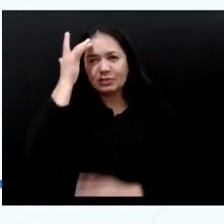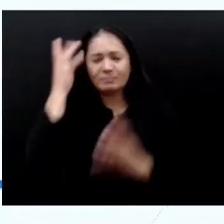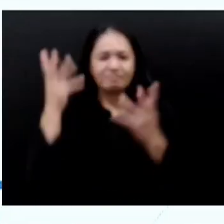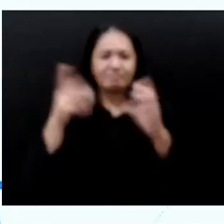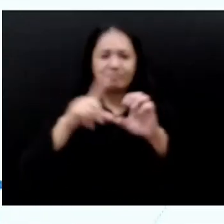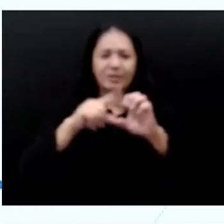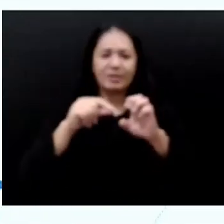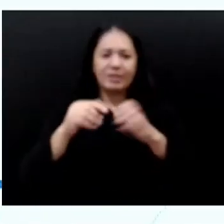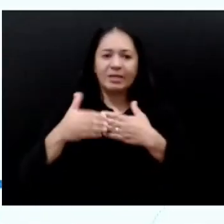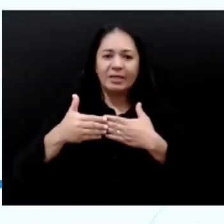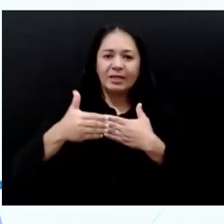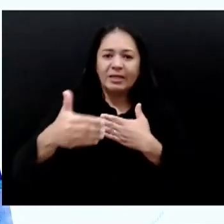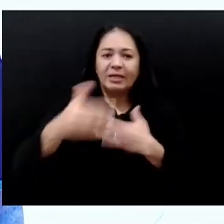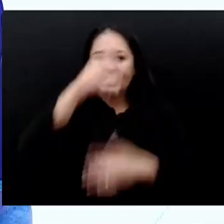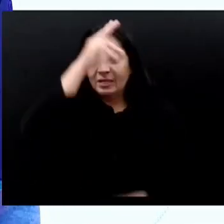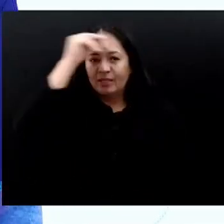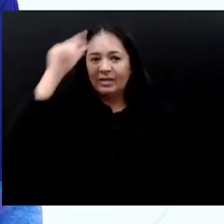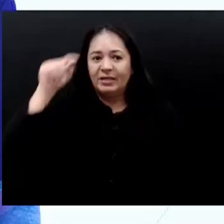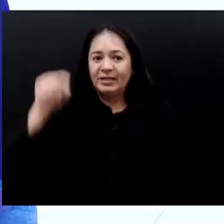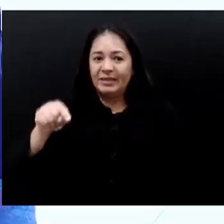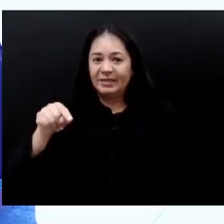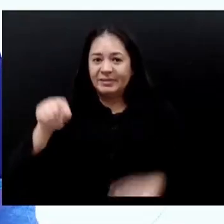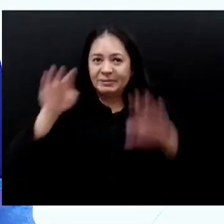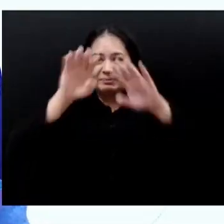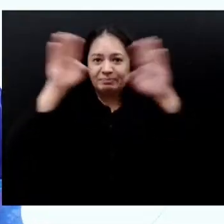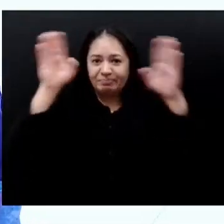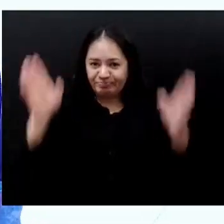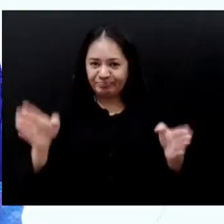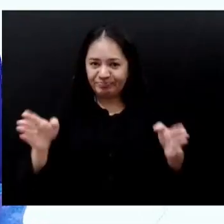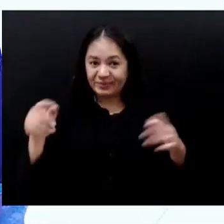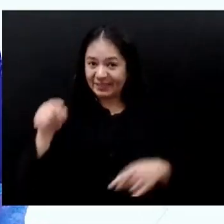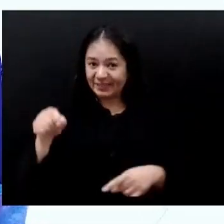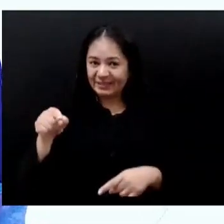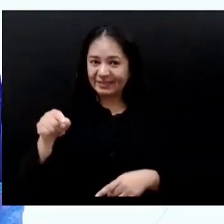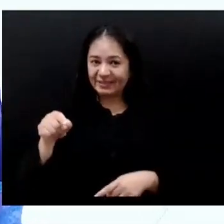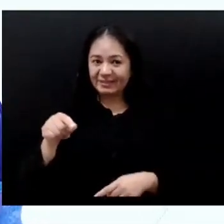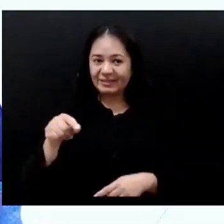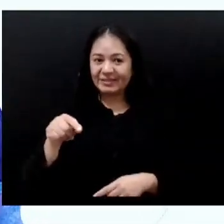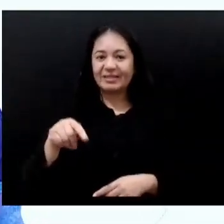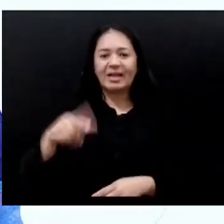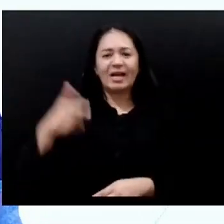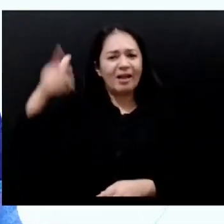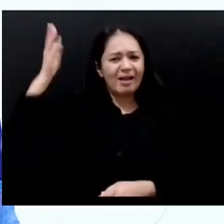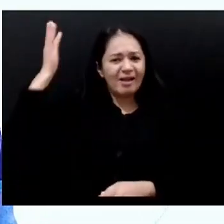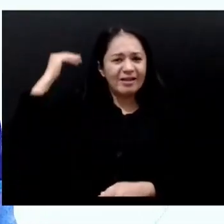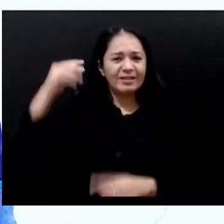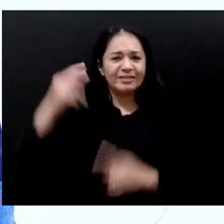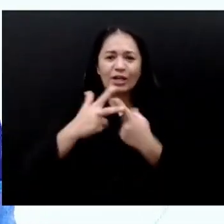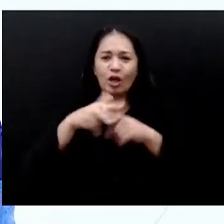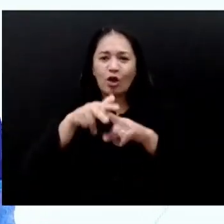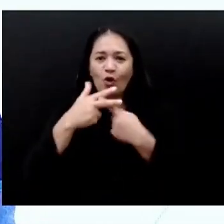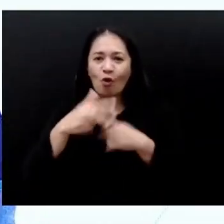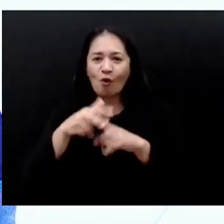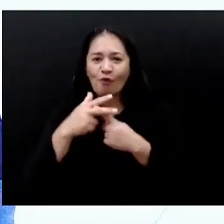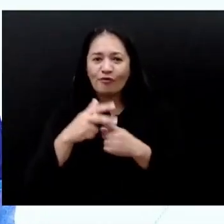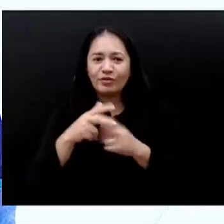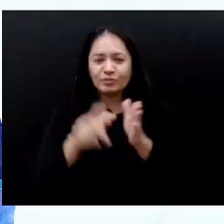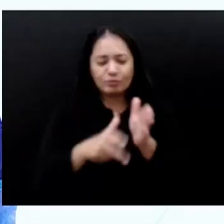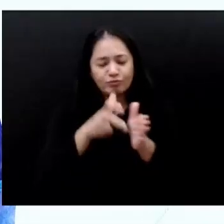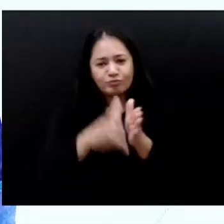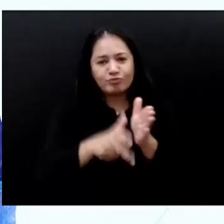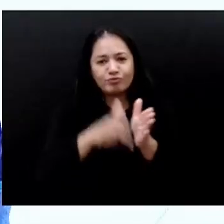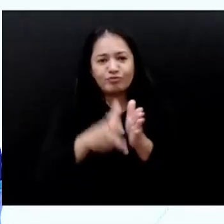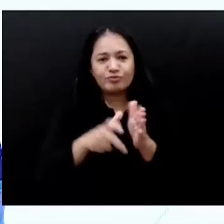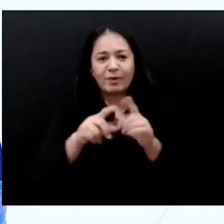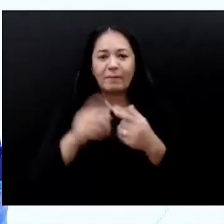esse barracão aqui, esse barracão era a oficina de locomotivas. E o chefe da oficina